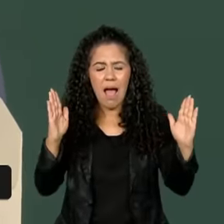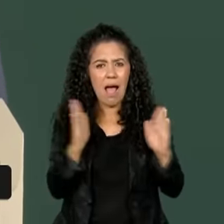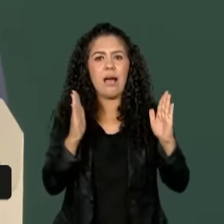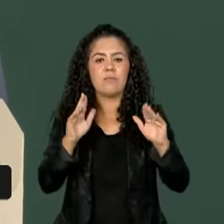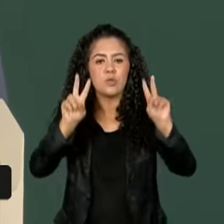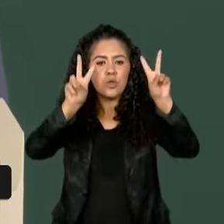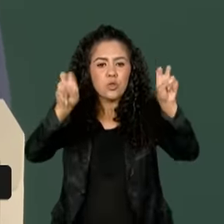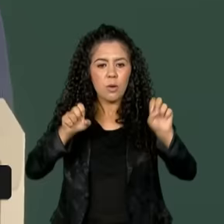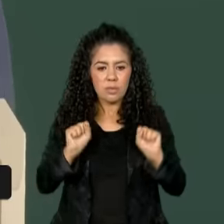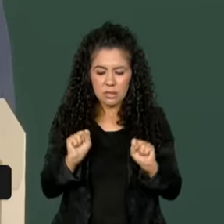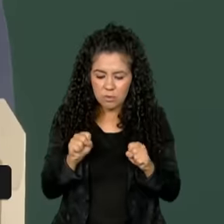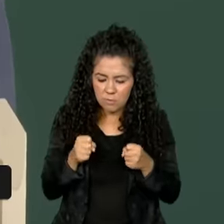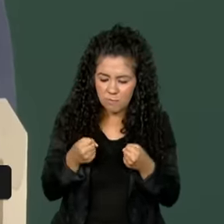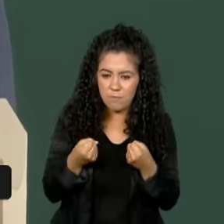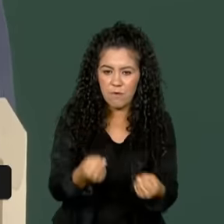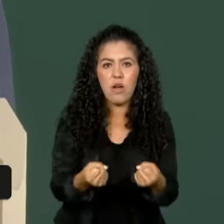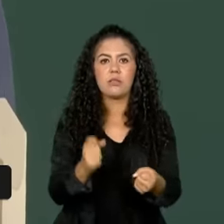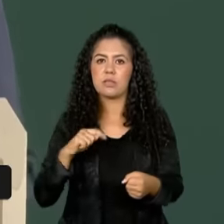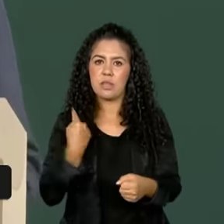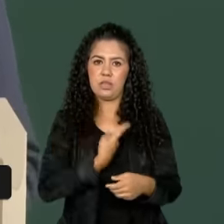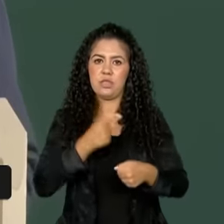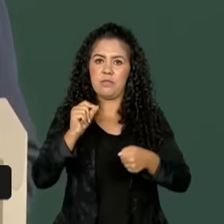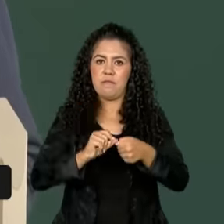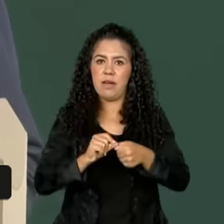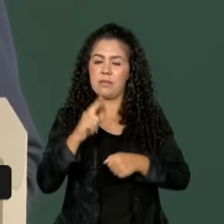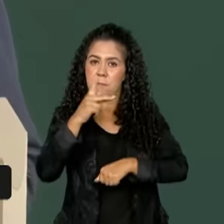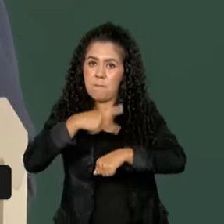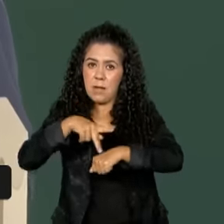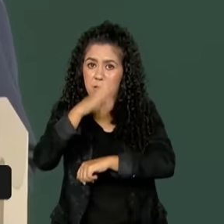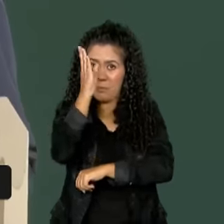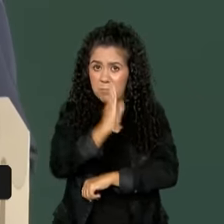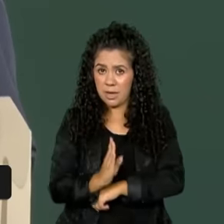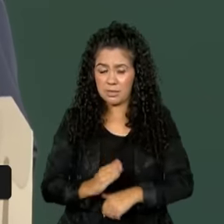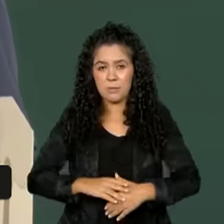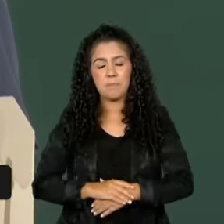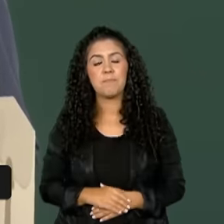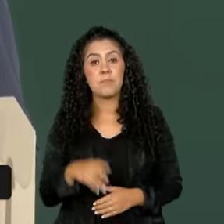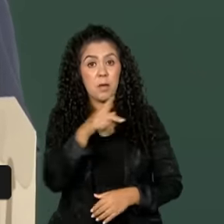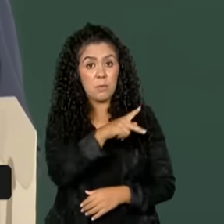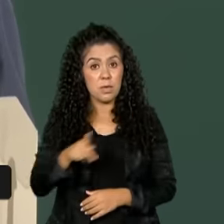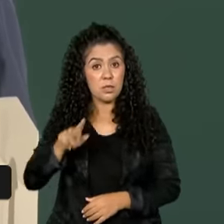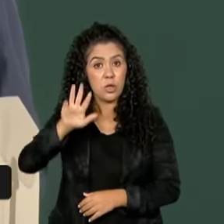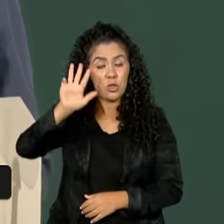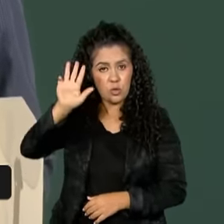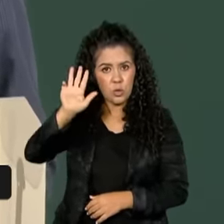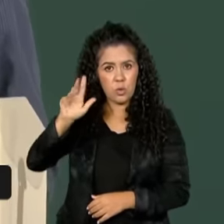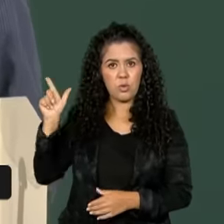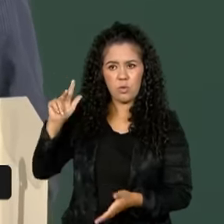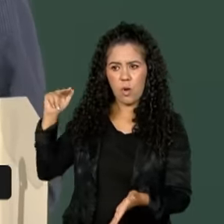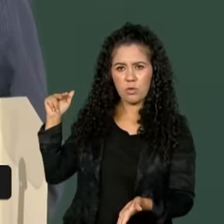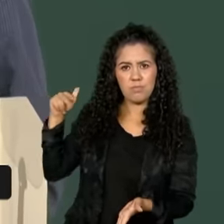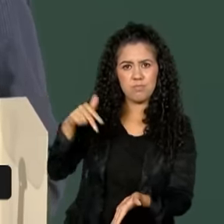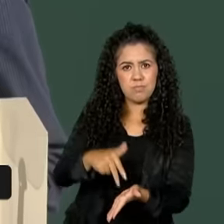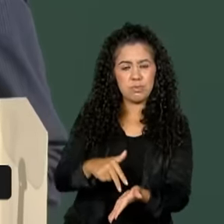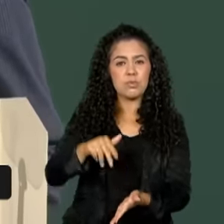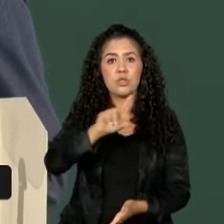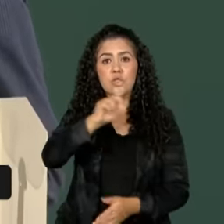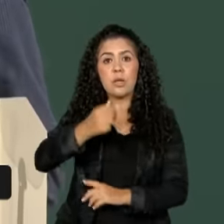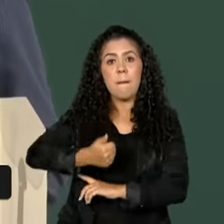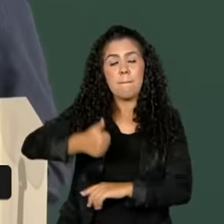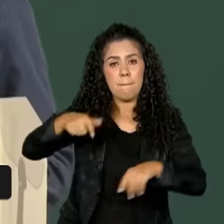dos esforços que estão sendo feitos no Brasil. O presidente Lula, quando assumiu o governo no dia